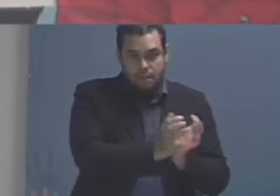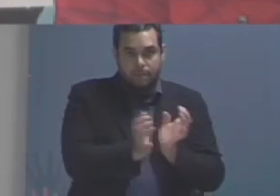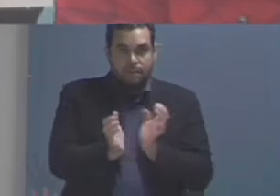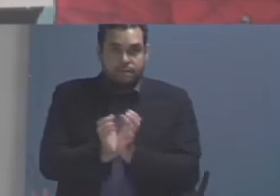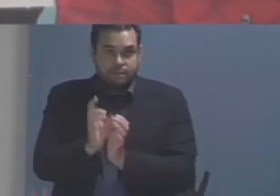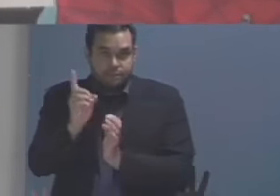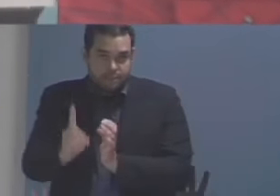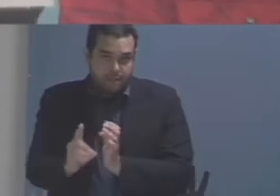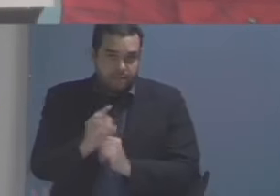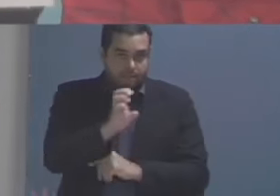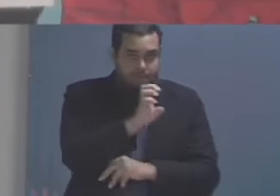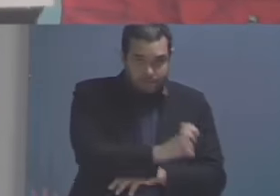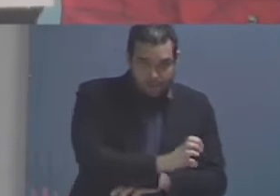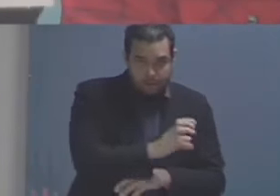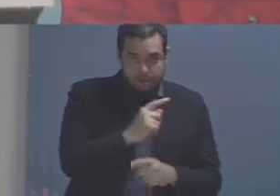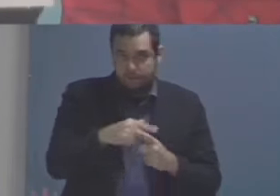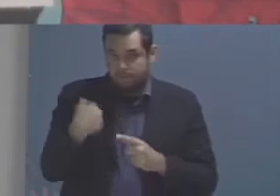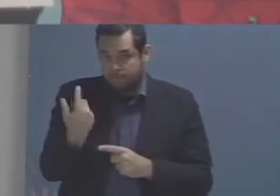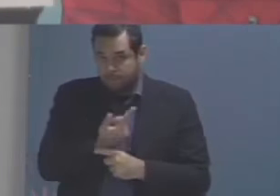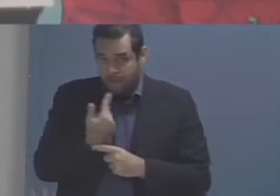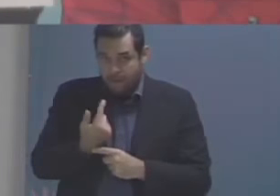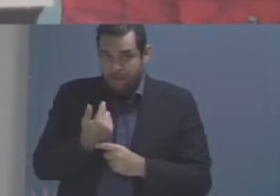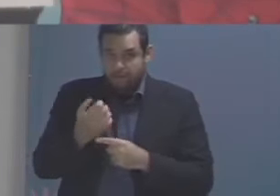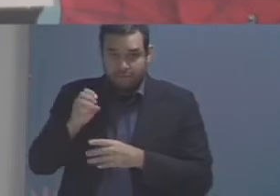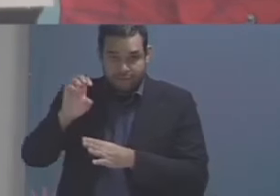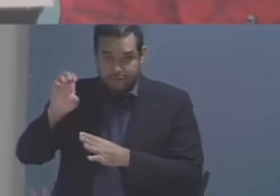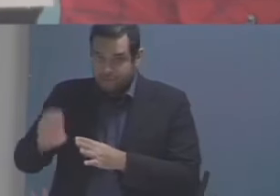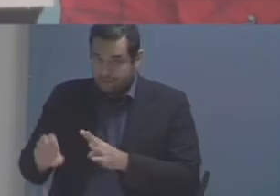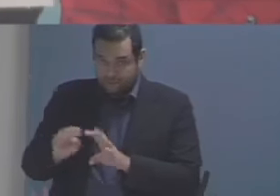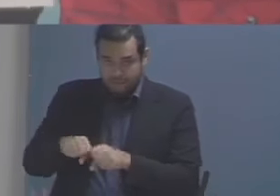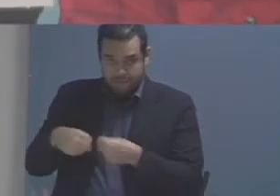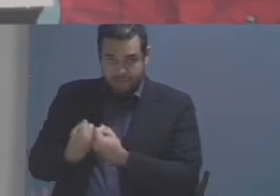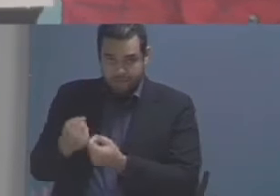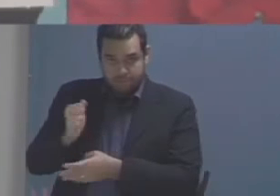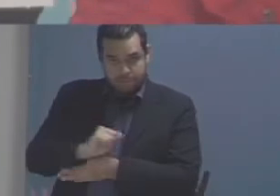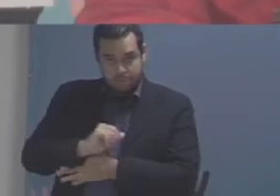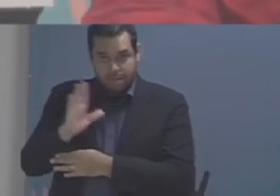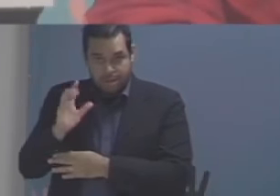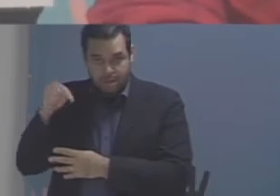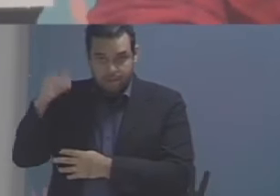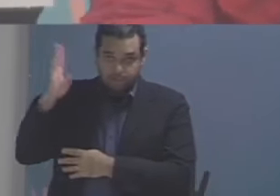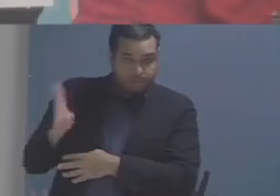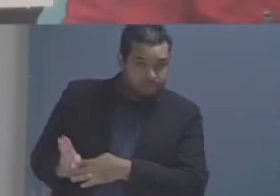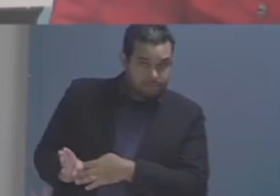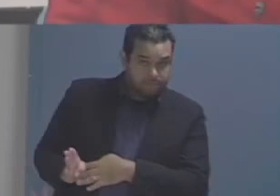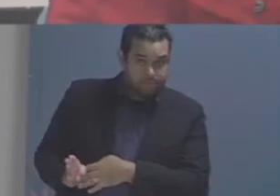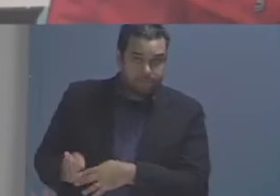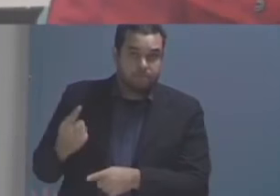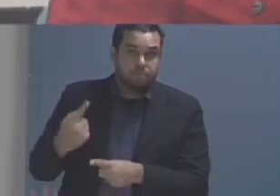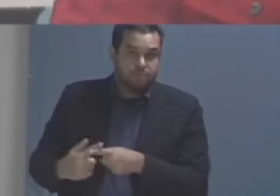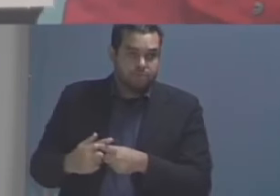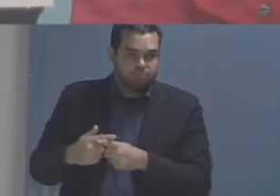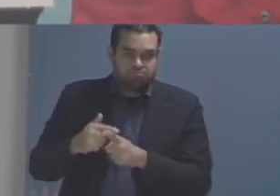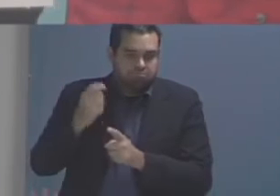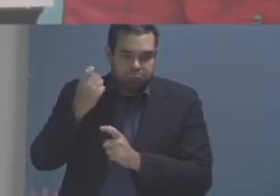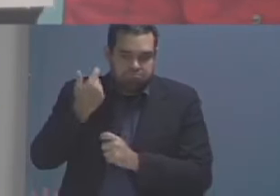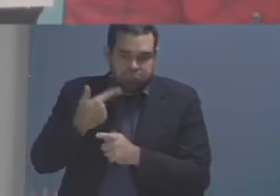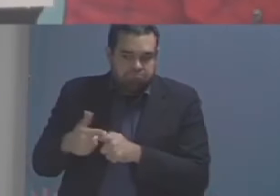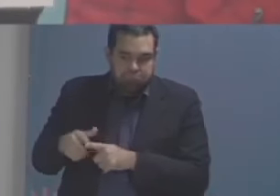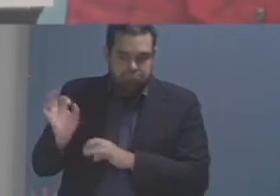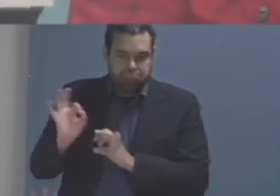ou de esquerda, né? Porque nós compomos a esquerda social, claramente uma esquerda social no Brasil, não temos nenhum problema em relação a